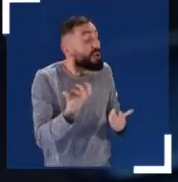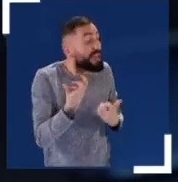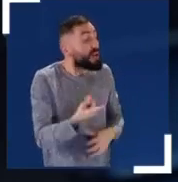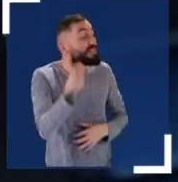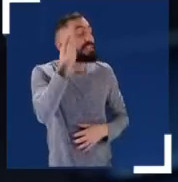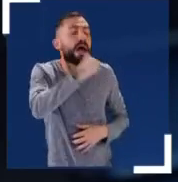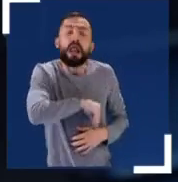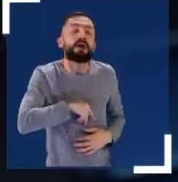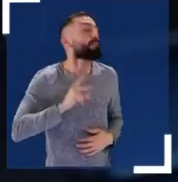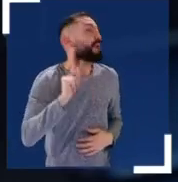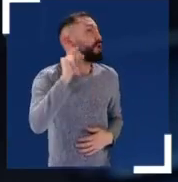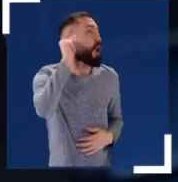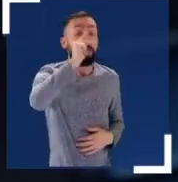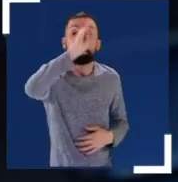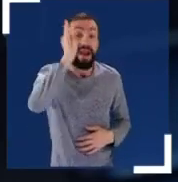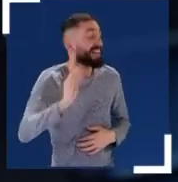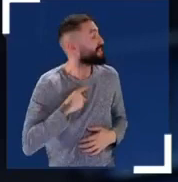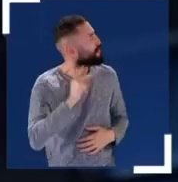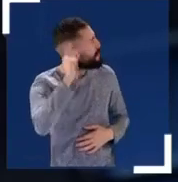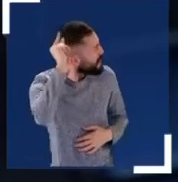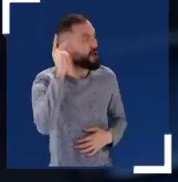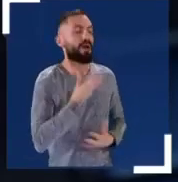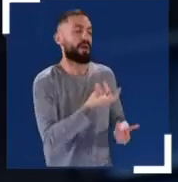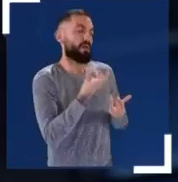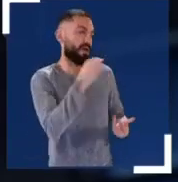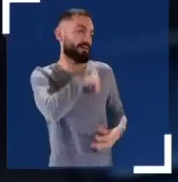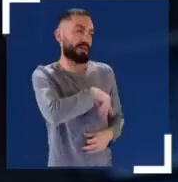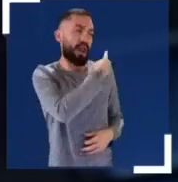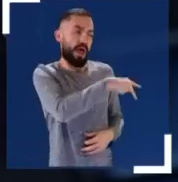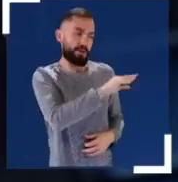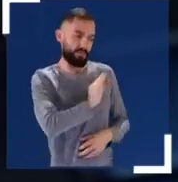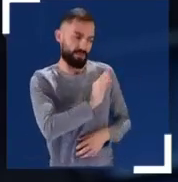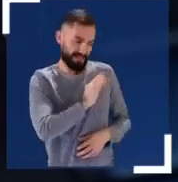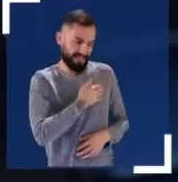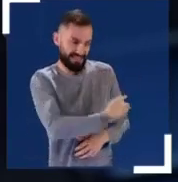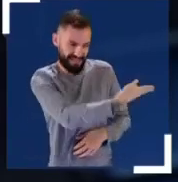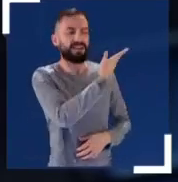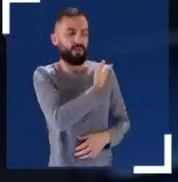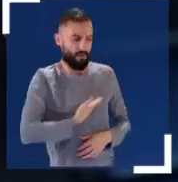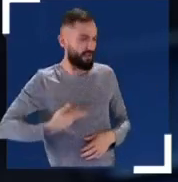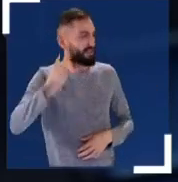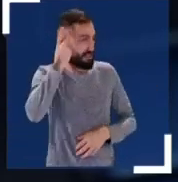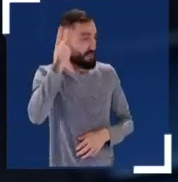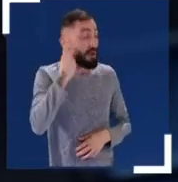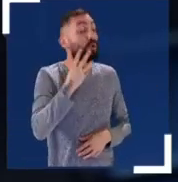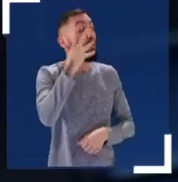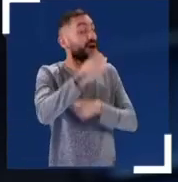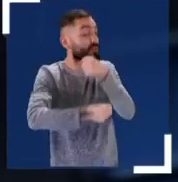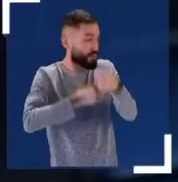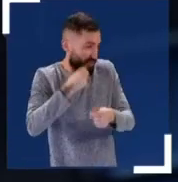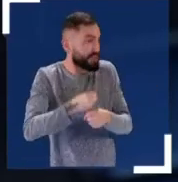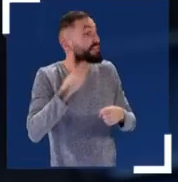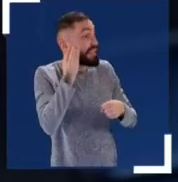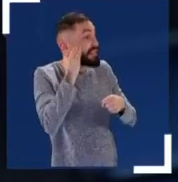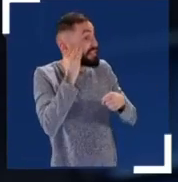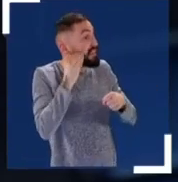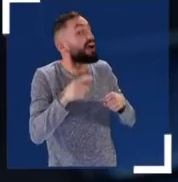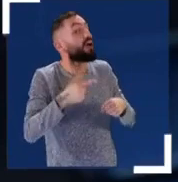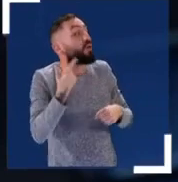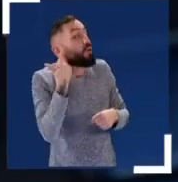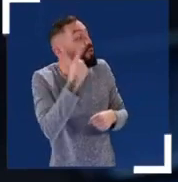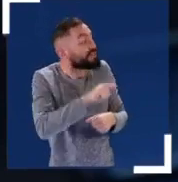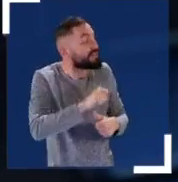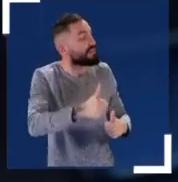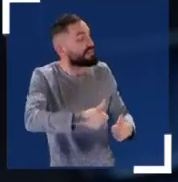país e eles vão estar assim a partir do quarto ano, porque, claro, depois de toda a recuperação salarial que eles têm,